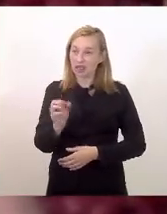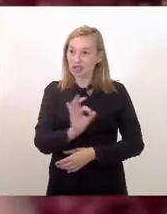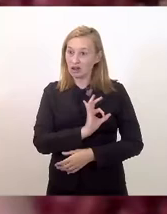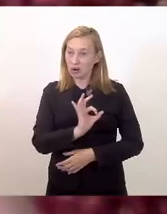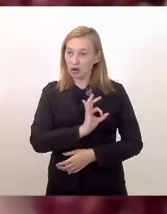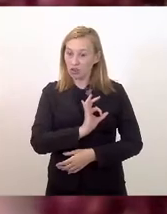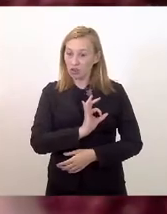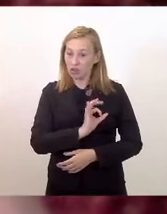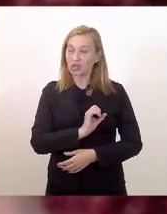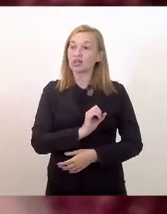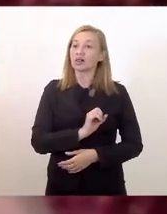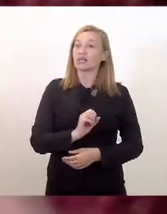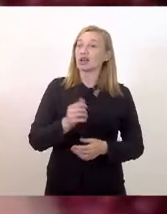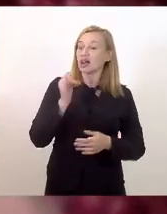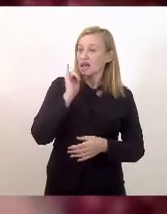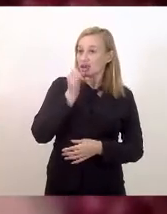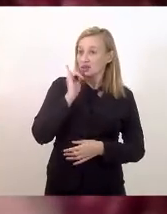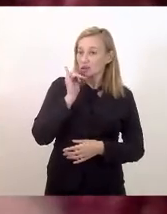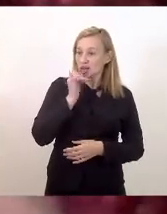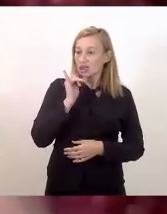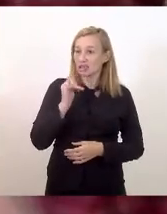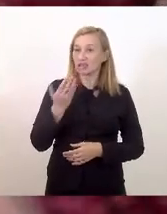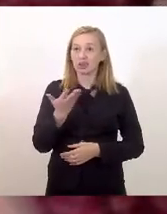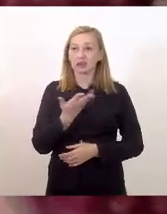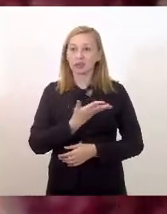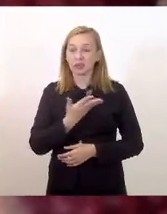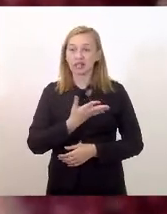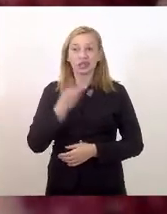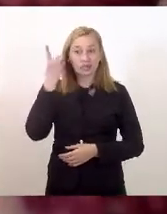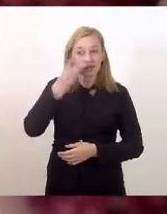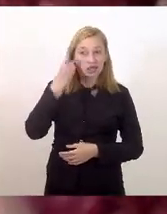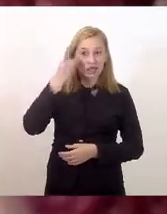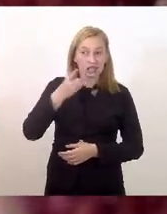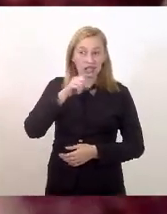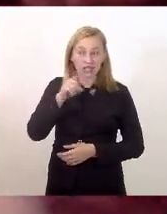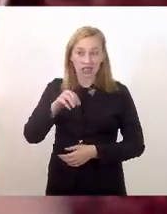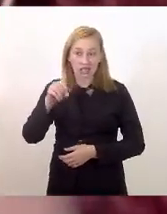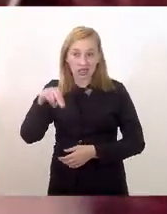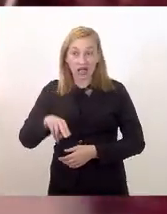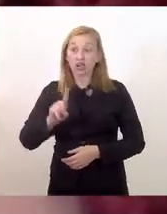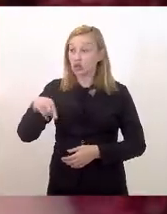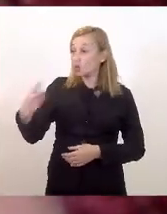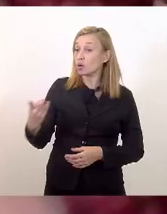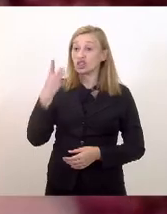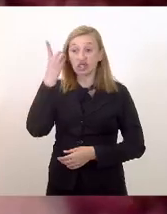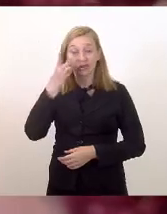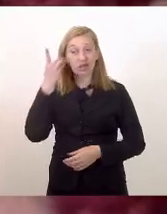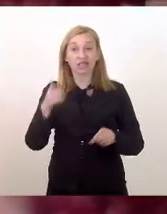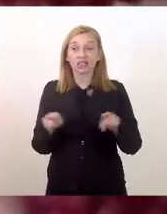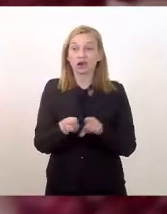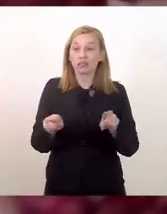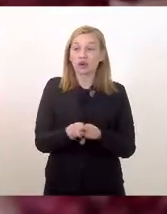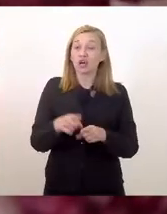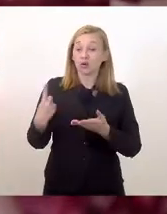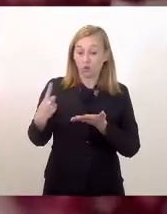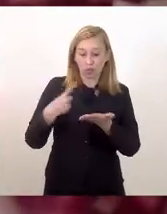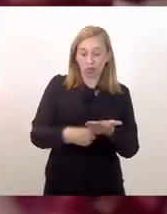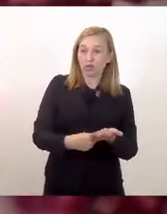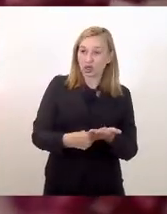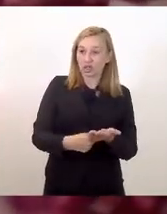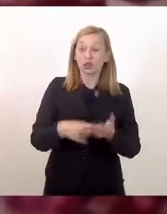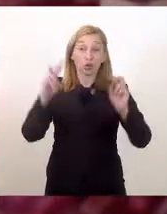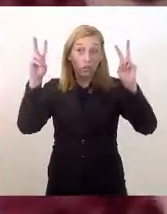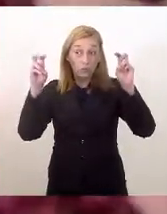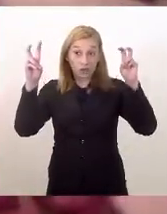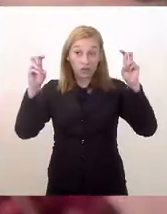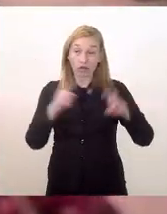por mim, com relatoria da nossa queridíssima deputada Zeidan e com a presença de outras deputadas também muito comprometidas com o tema,